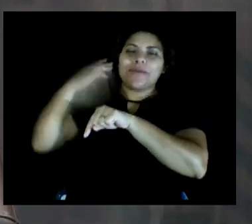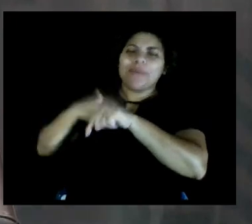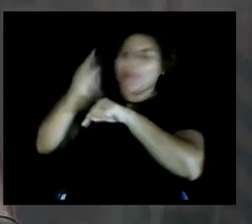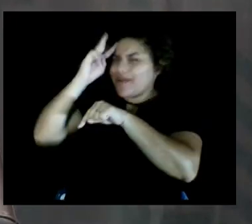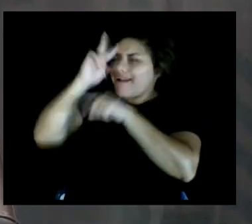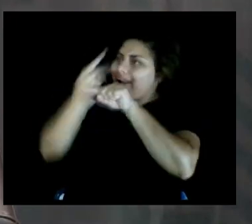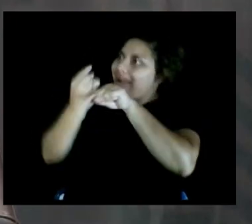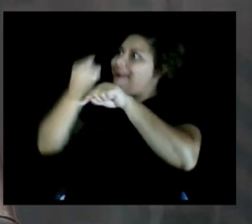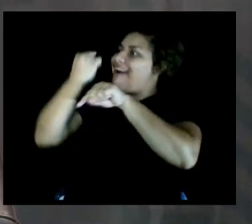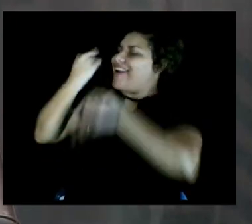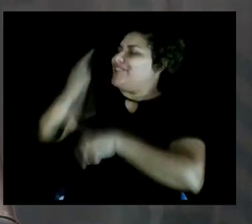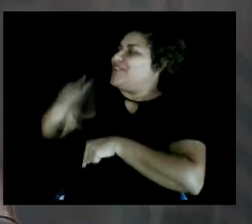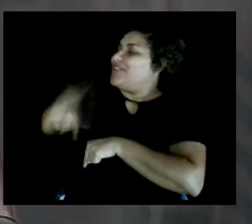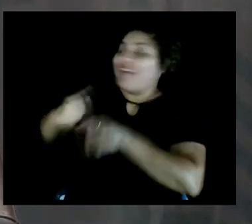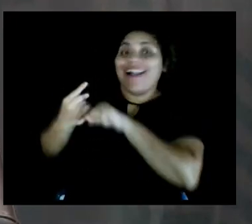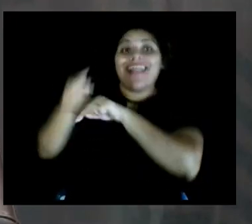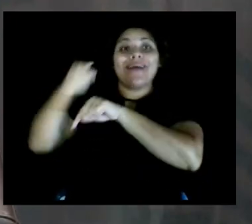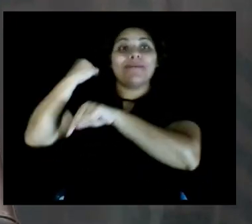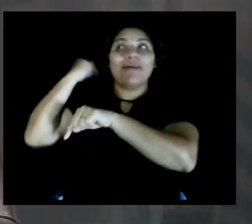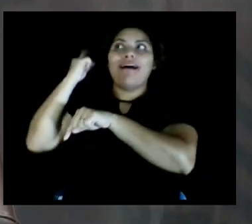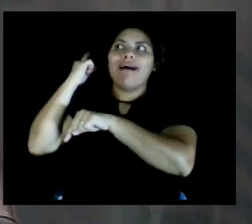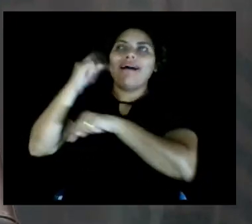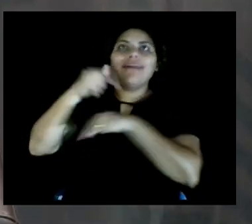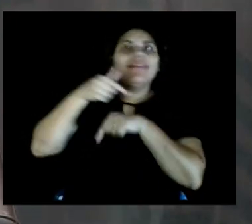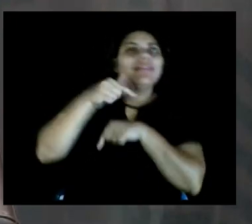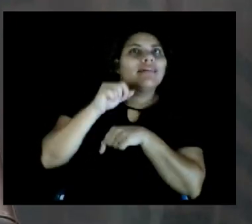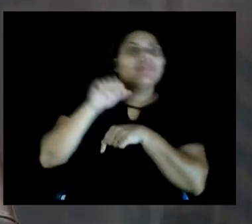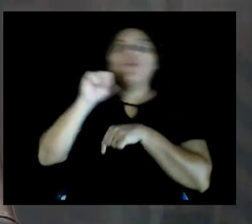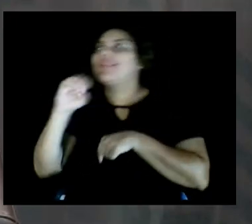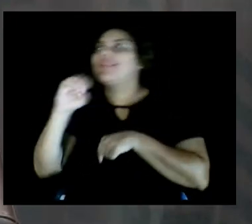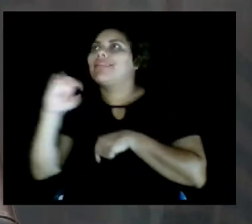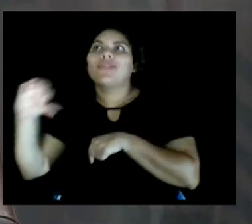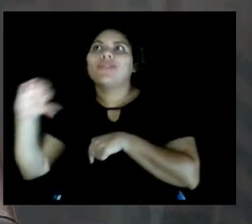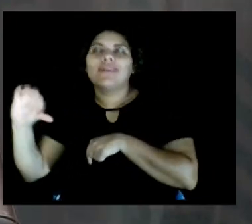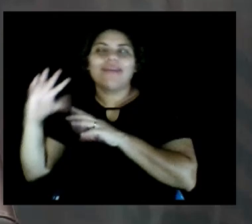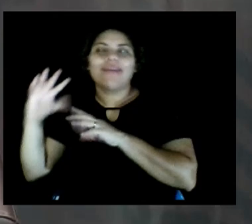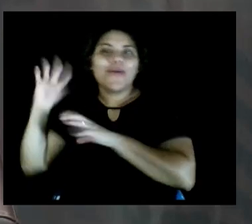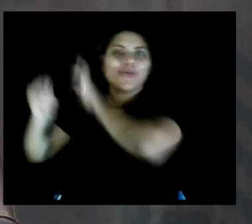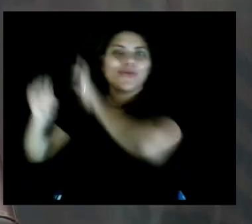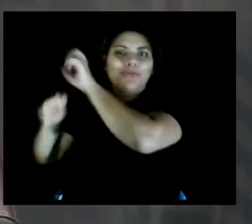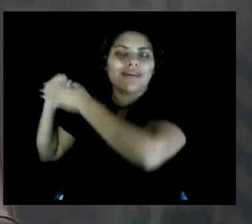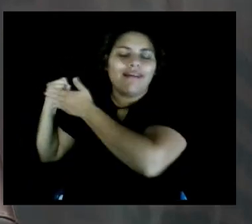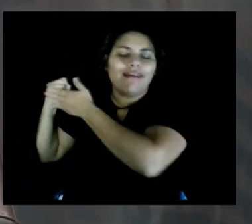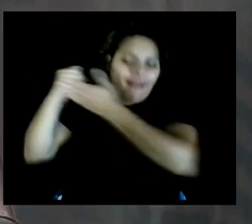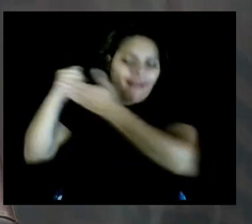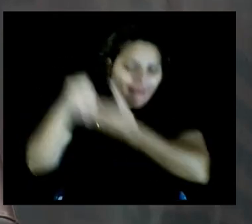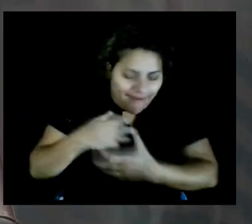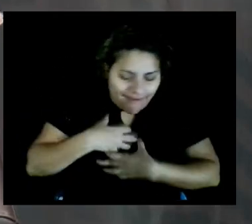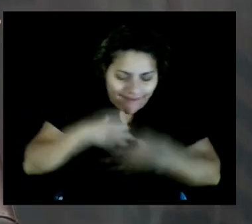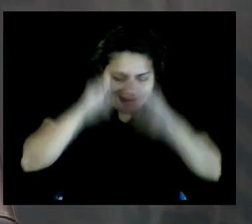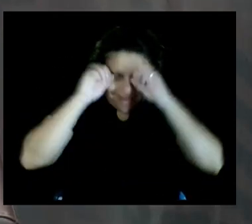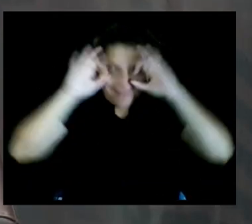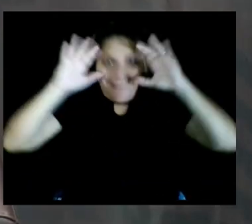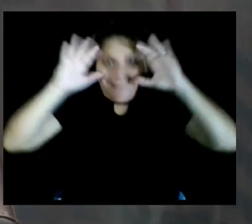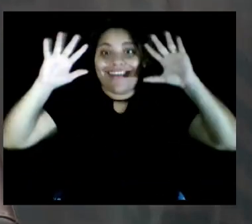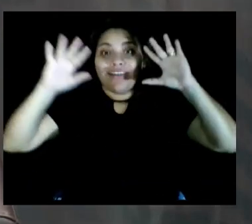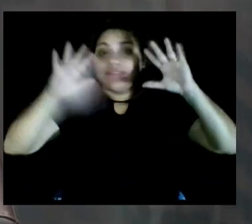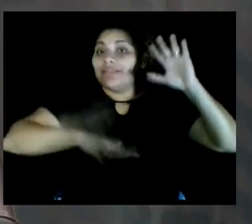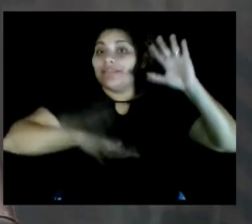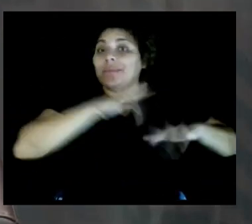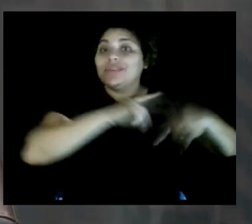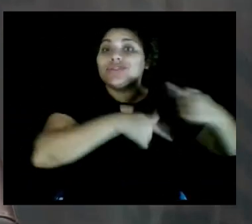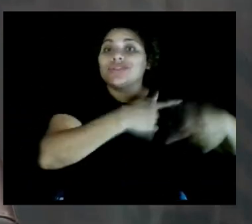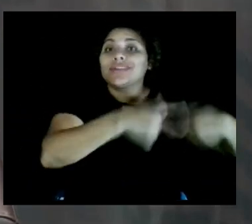para trazer aquilo que eu estou em busca, né? Então, é geracional. Cada geração tem a sua nostalgia